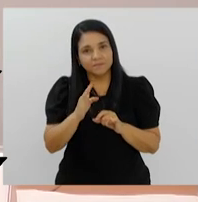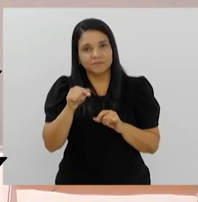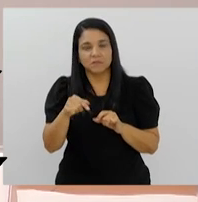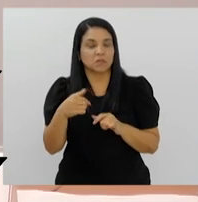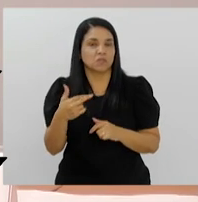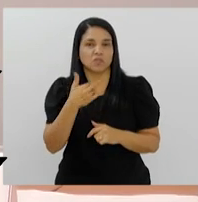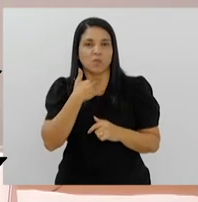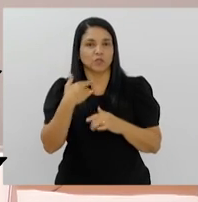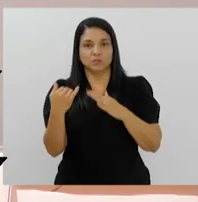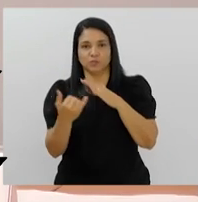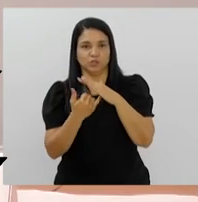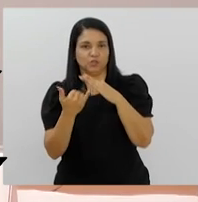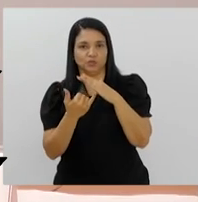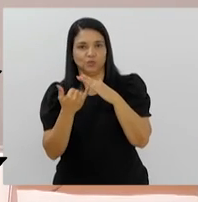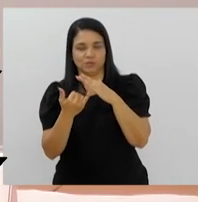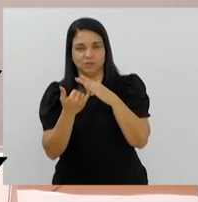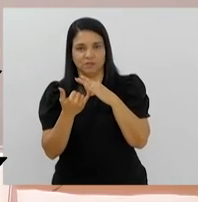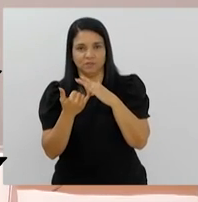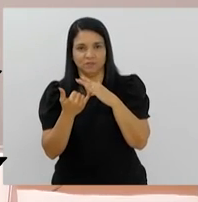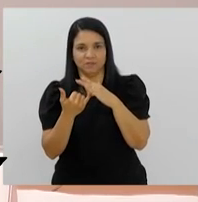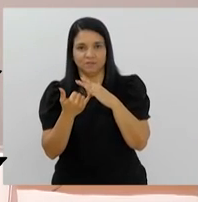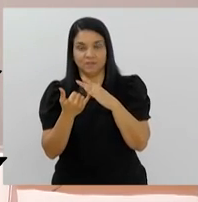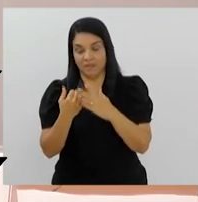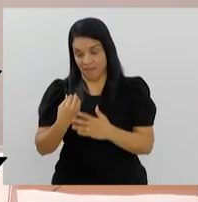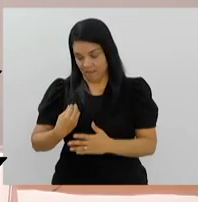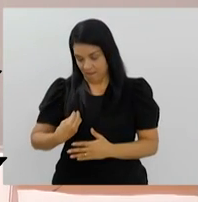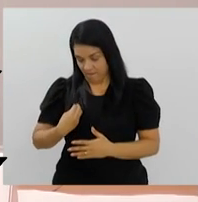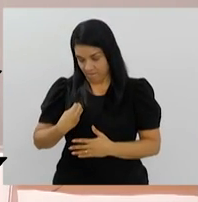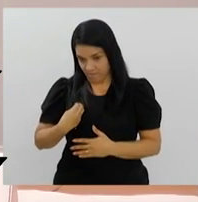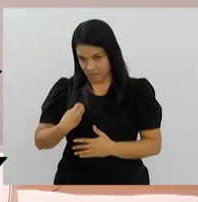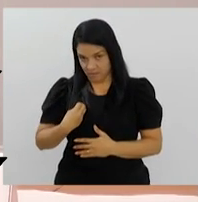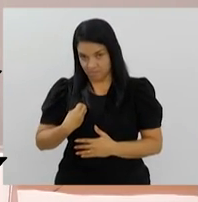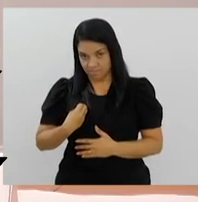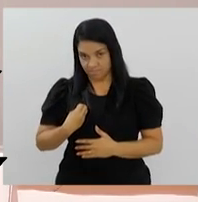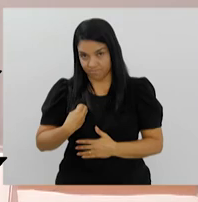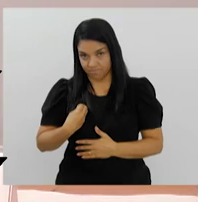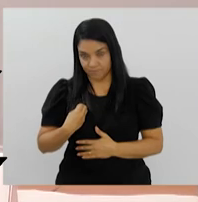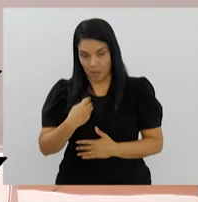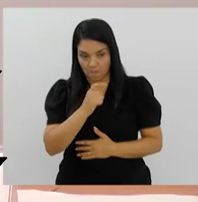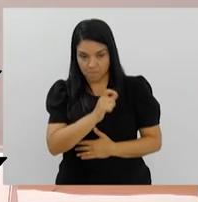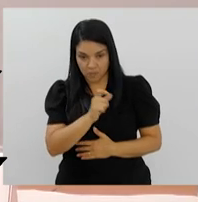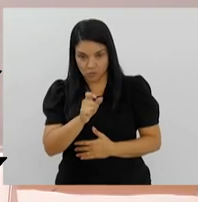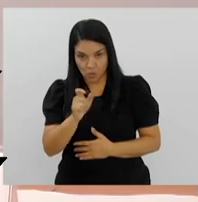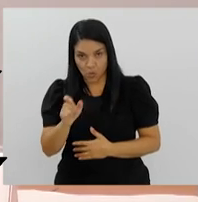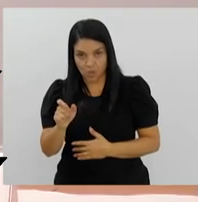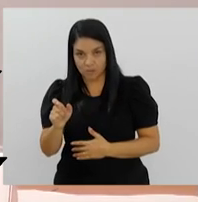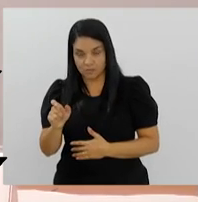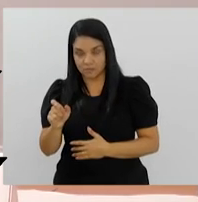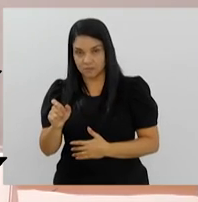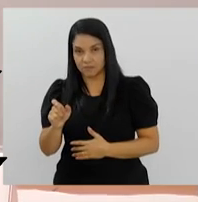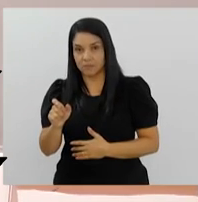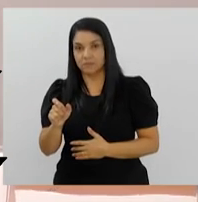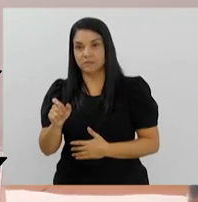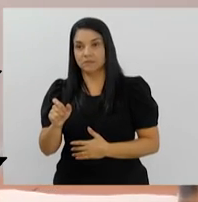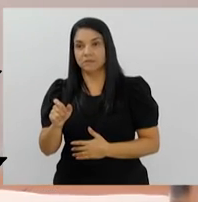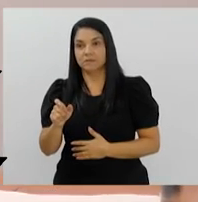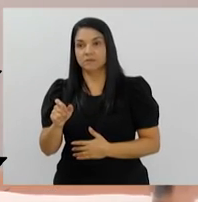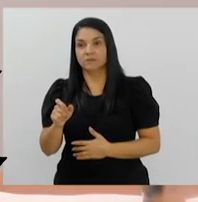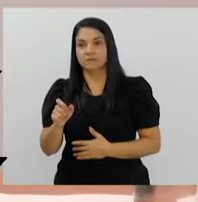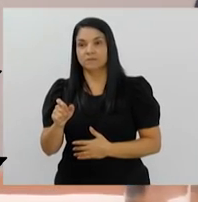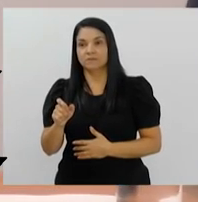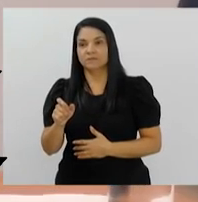instituição que tem porque assim a vida pras pessoas entenderem e se tem pé de